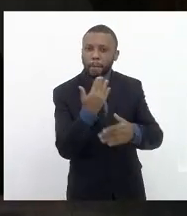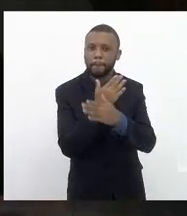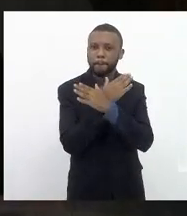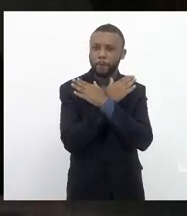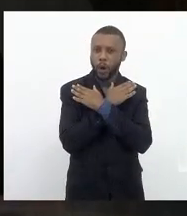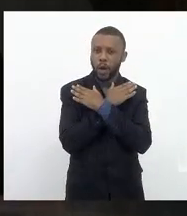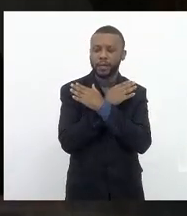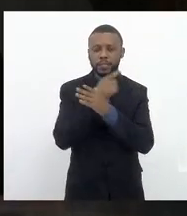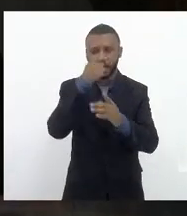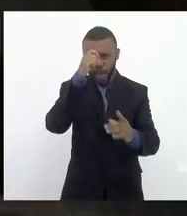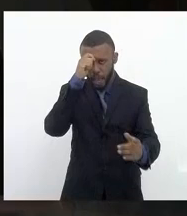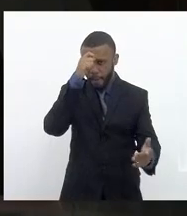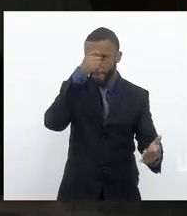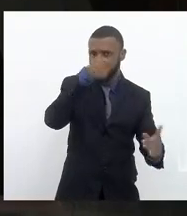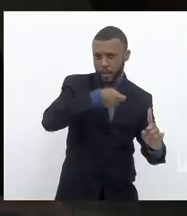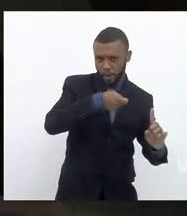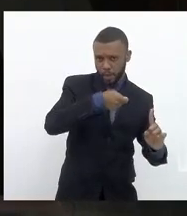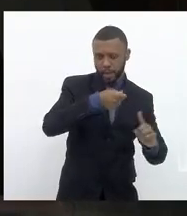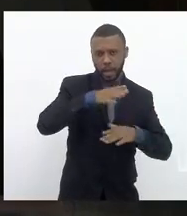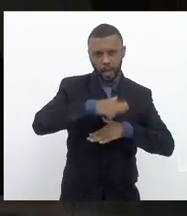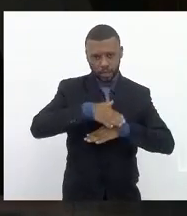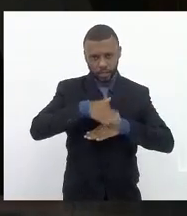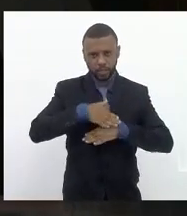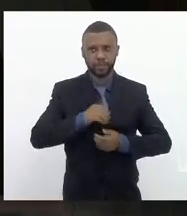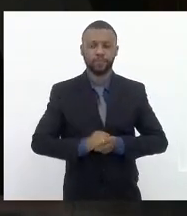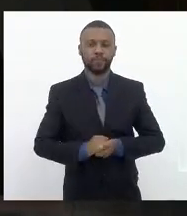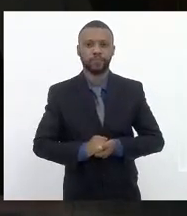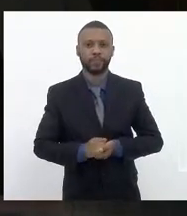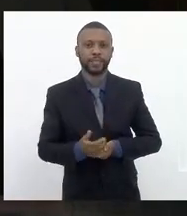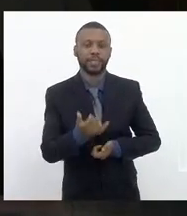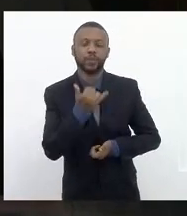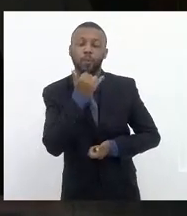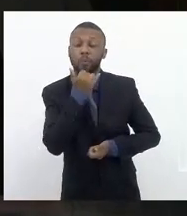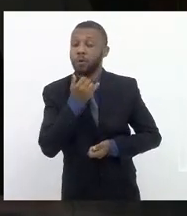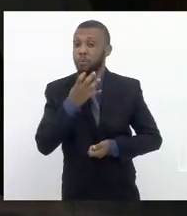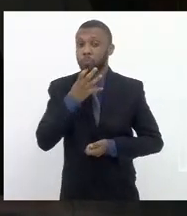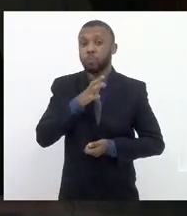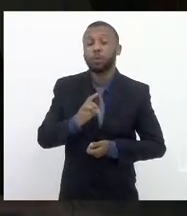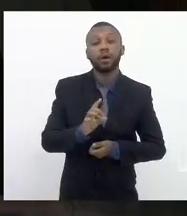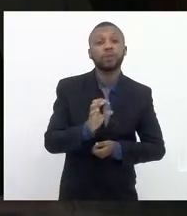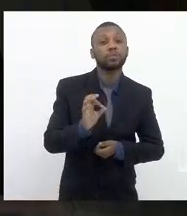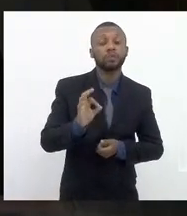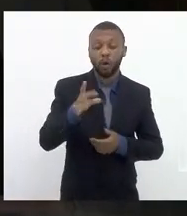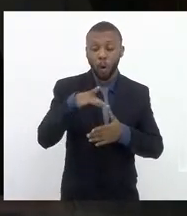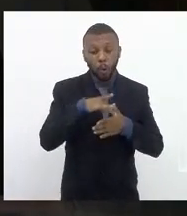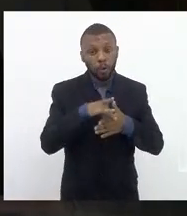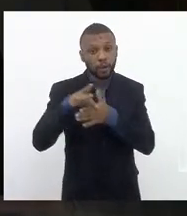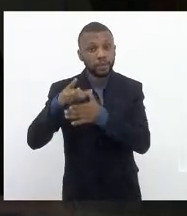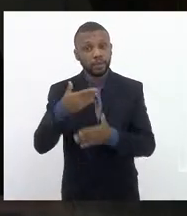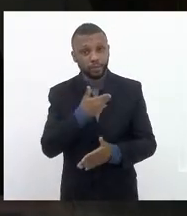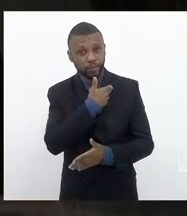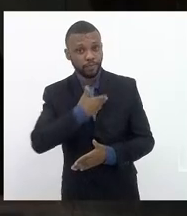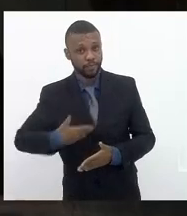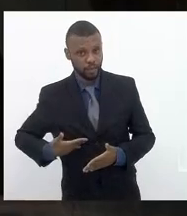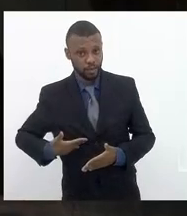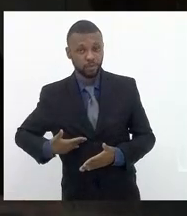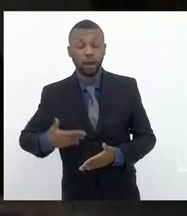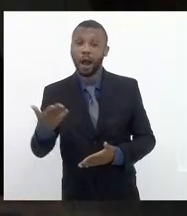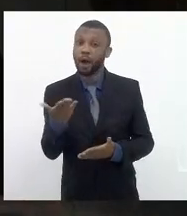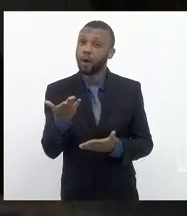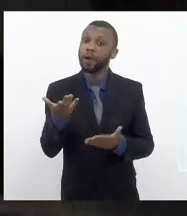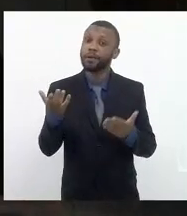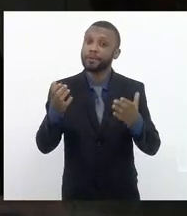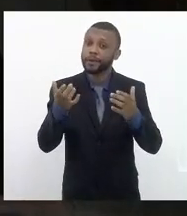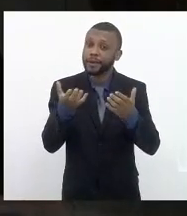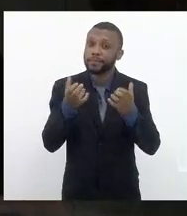se ajoelha em minha homenagem não conheço nesta casa um líder de governo e agora eu quero falar